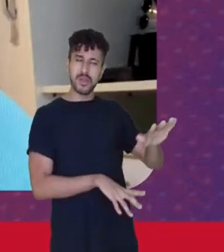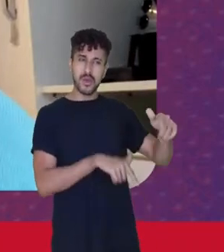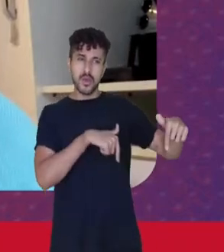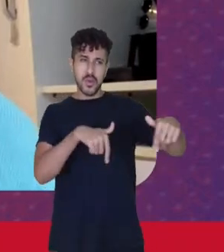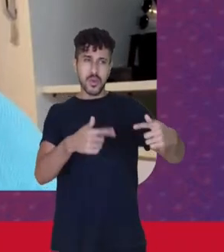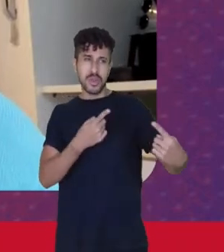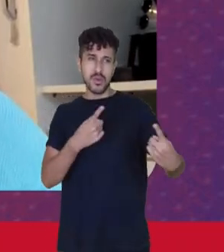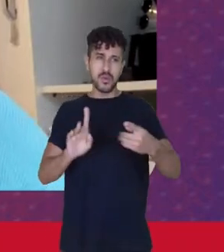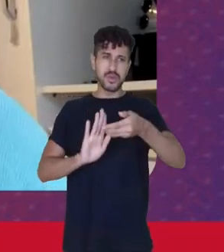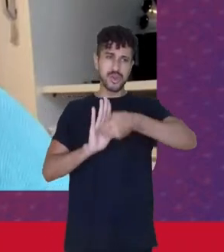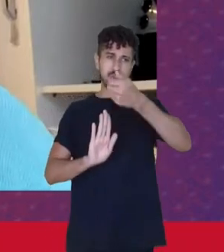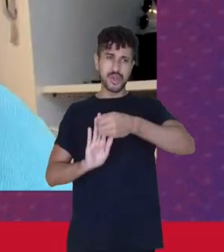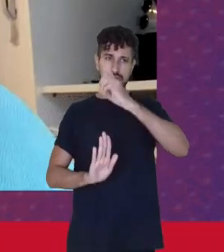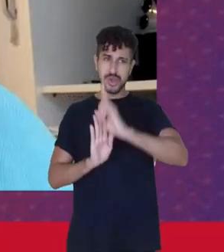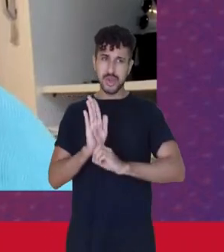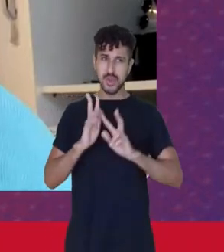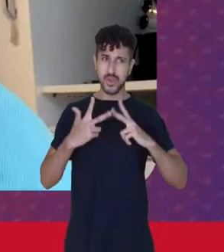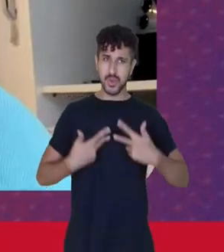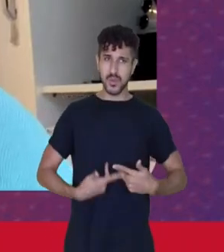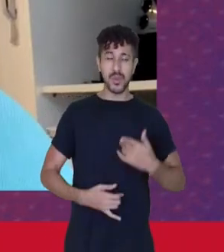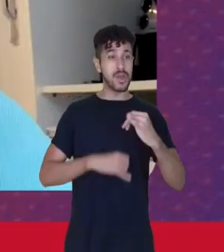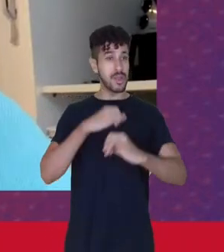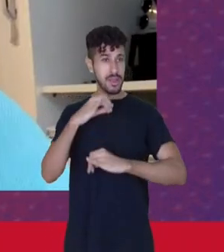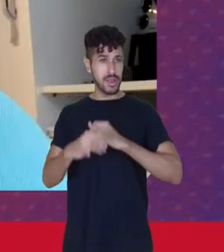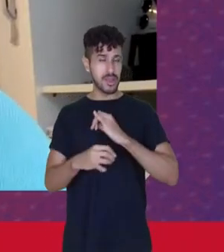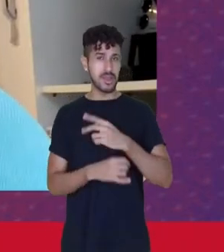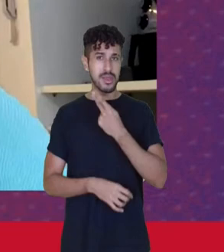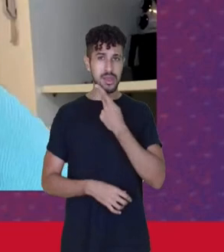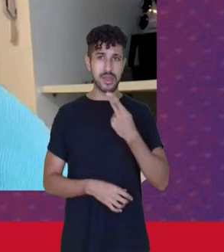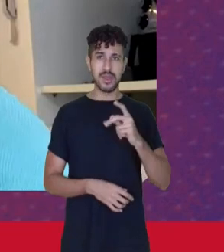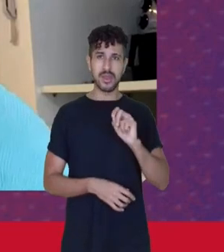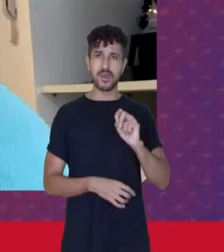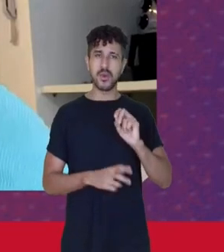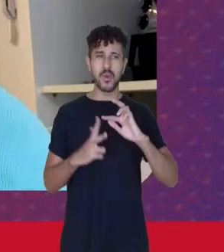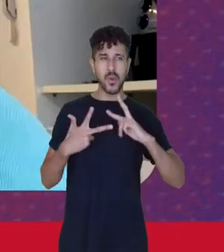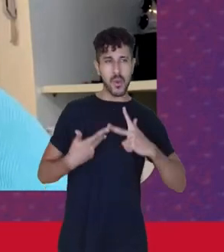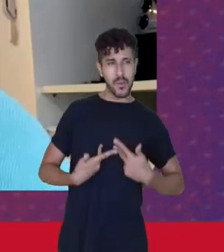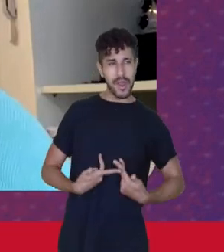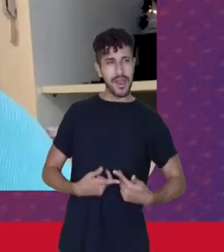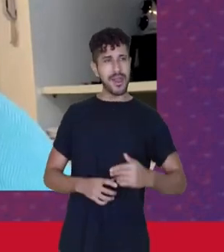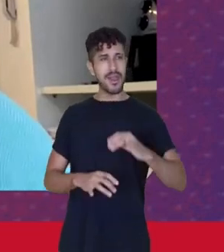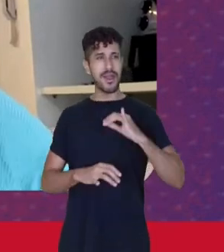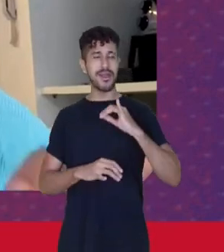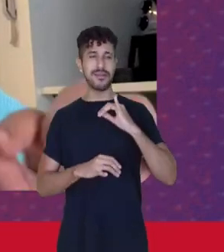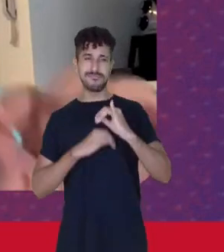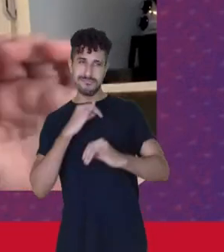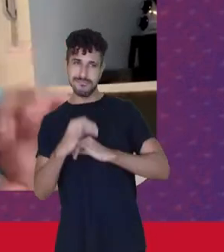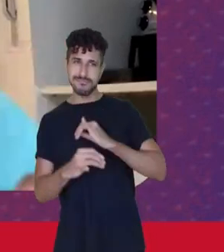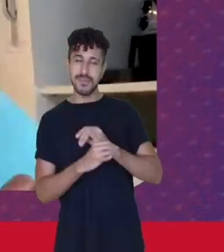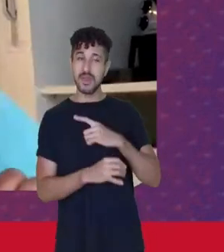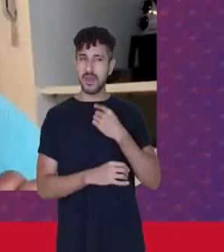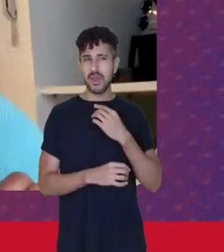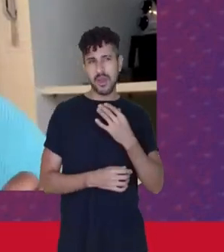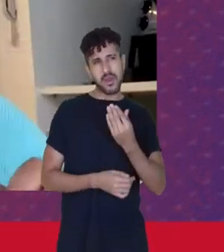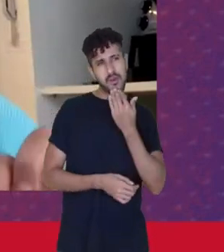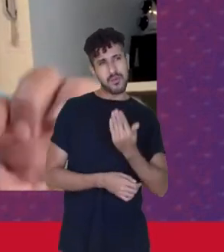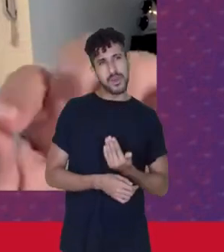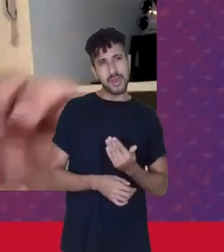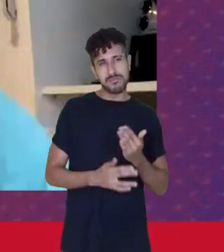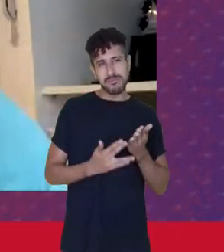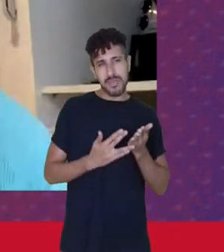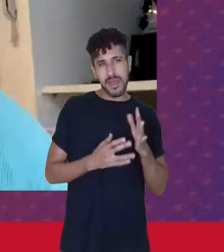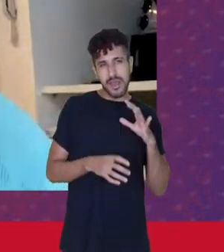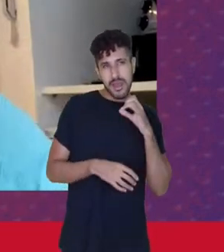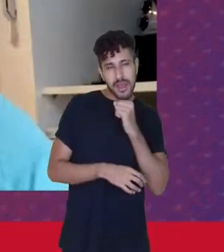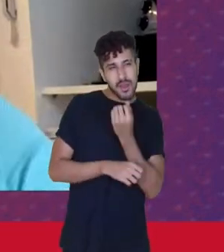às Violações de Direitos Humanos na Internet, o que nós chamamos de Humaniza Redes. Então, aqui eu vou pedir um breve intervalinho